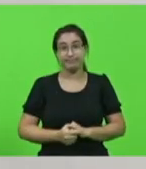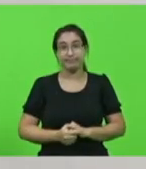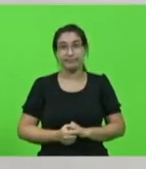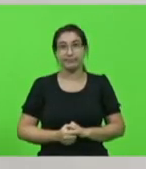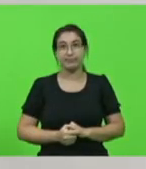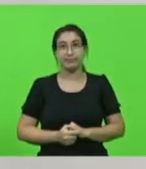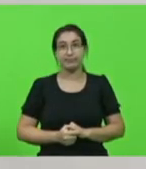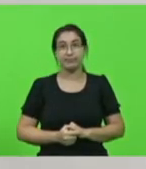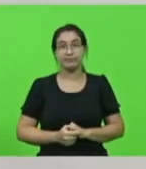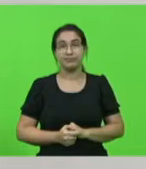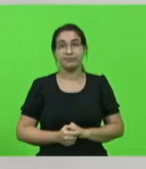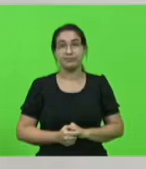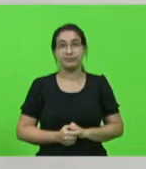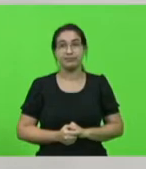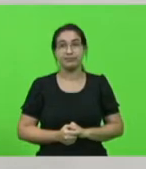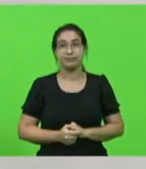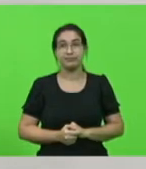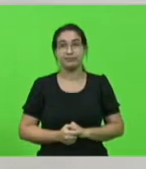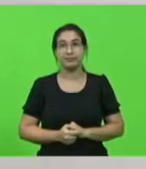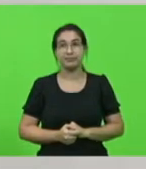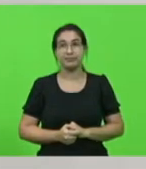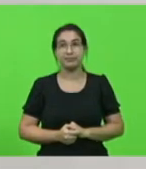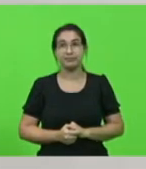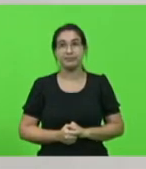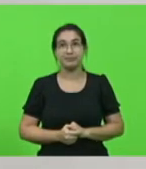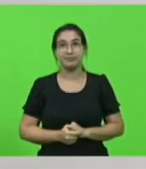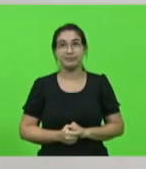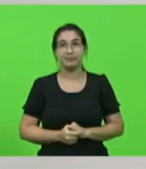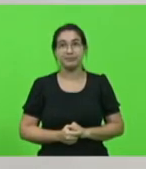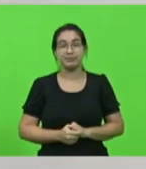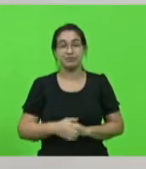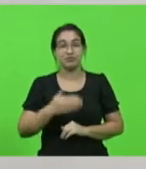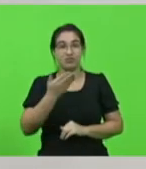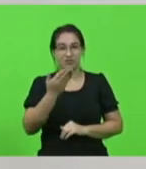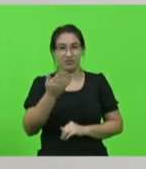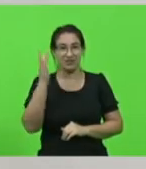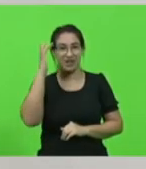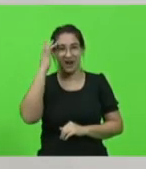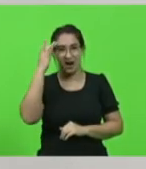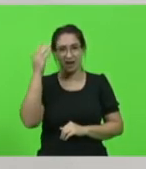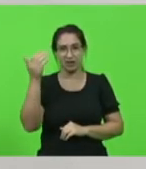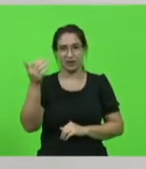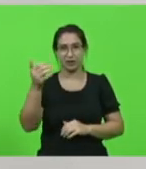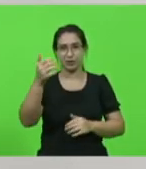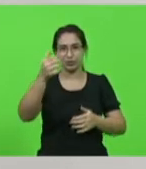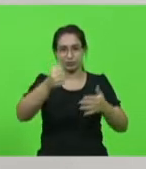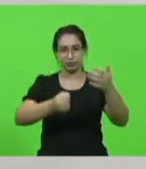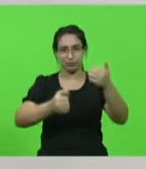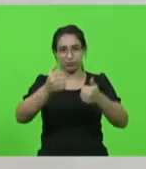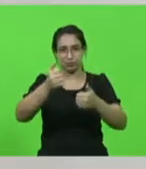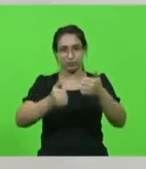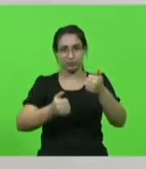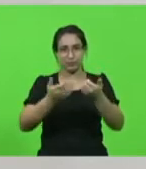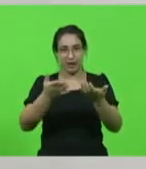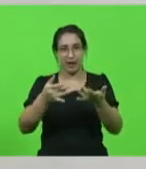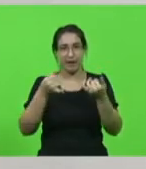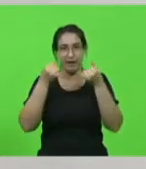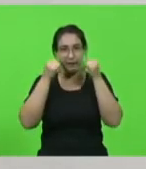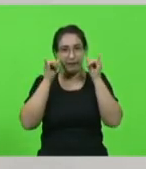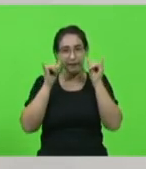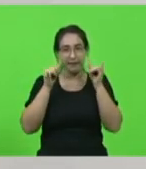Ponto final. Vocês acham que vocês vão ordenhar uma vaca morta e vai sair o quê dela?